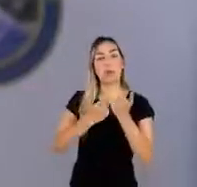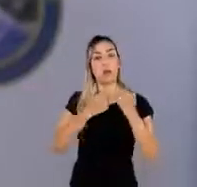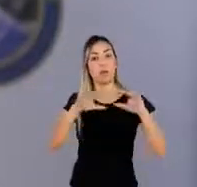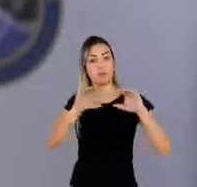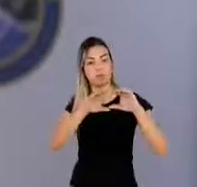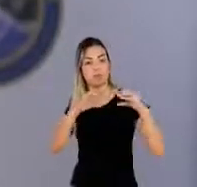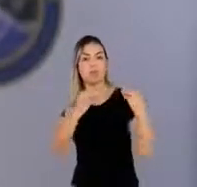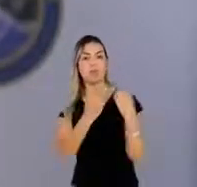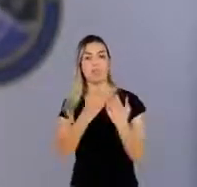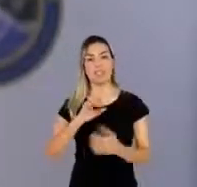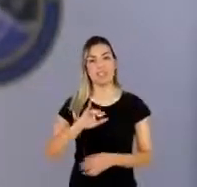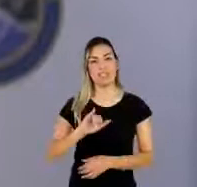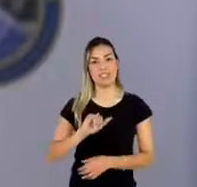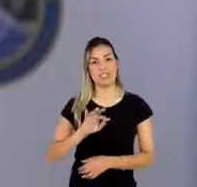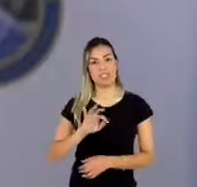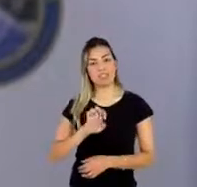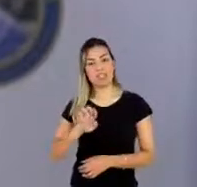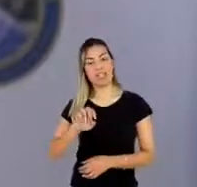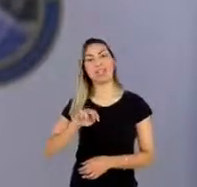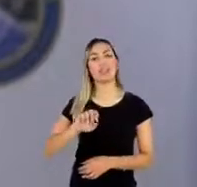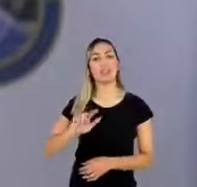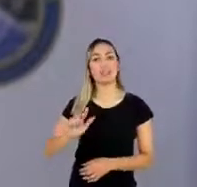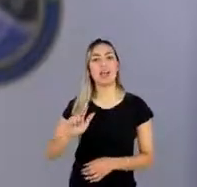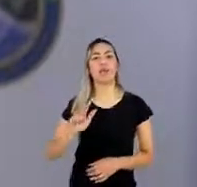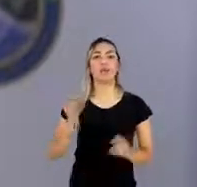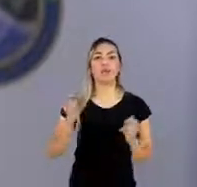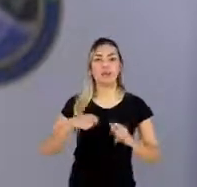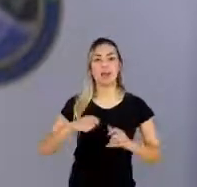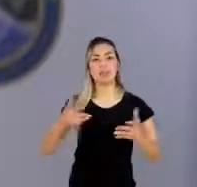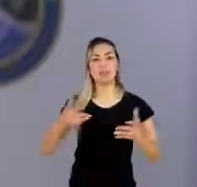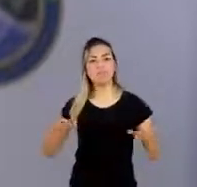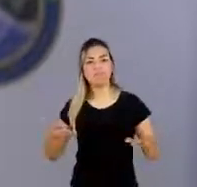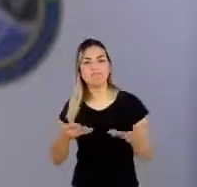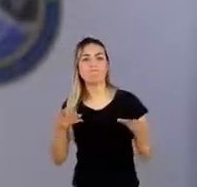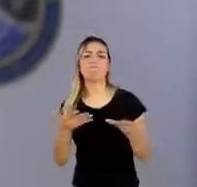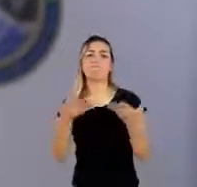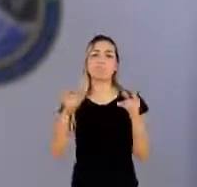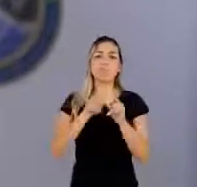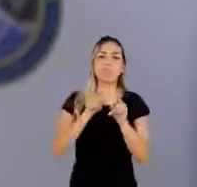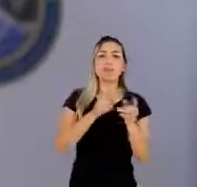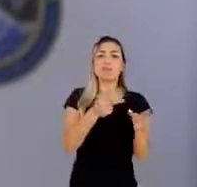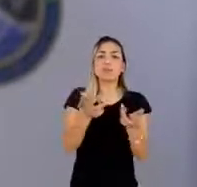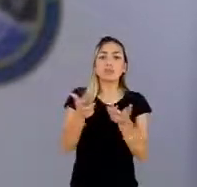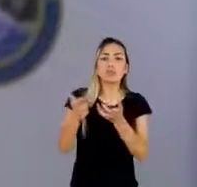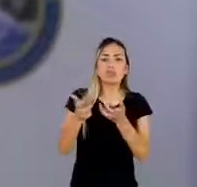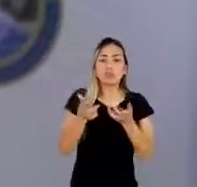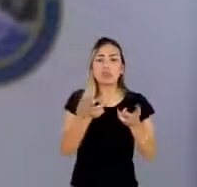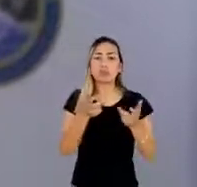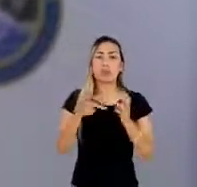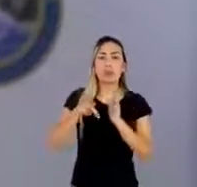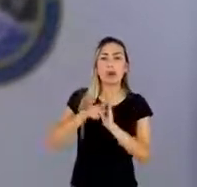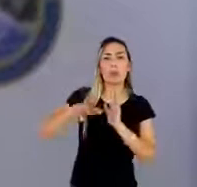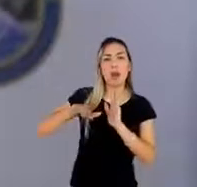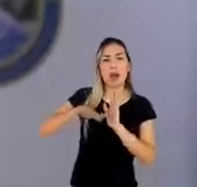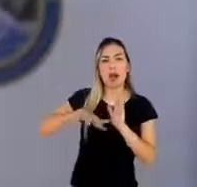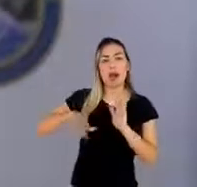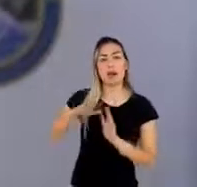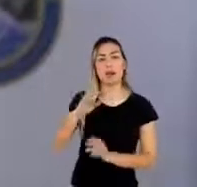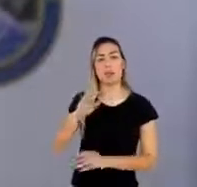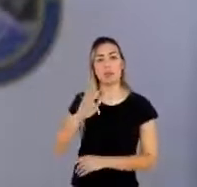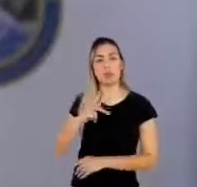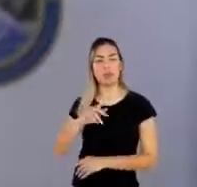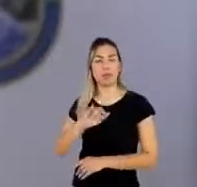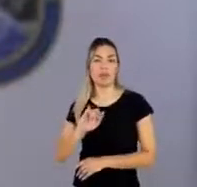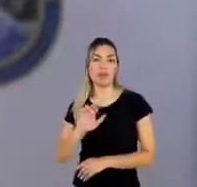a divulgação e o reconhecimento dos trabalhos desenvolvidos no âmbito dos programas de p&d e